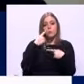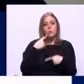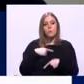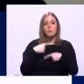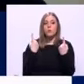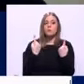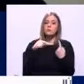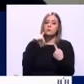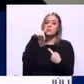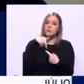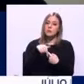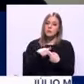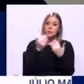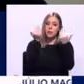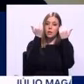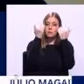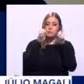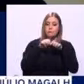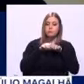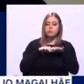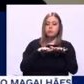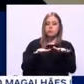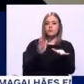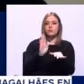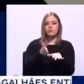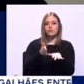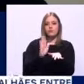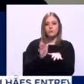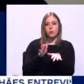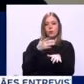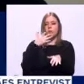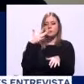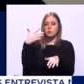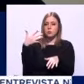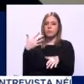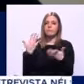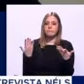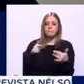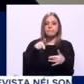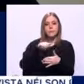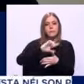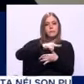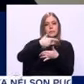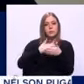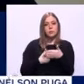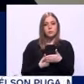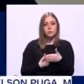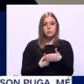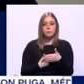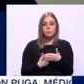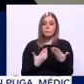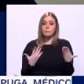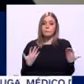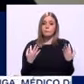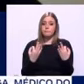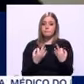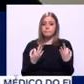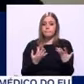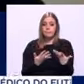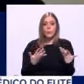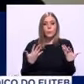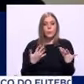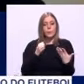que esta polémica já extravasou fronteiras e é um artigo que, de facto, é